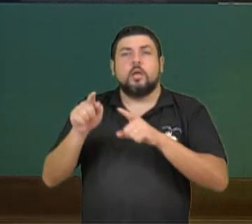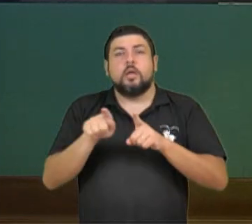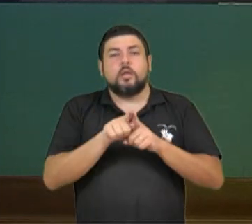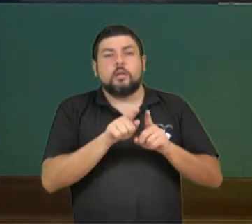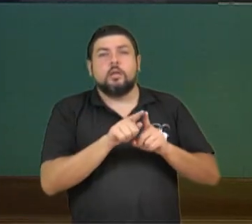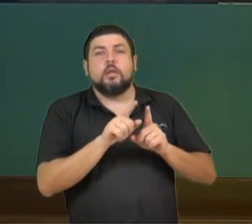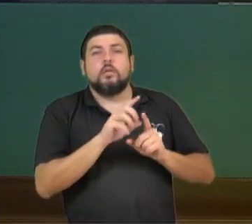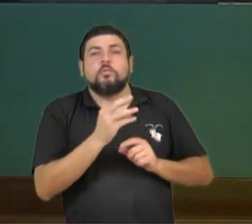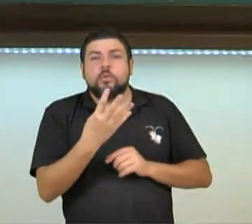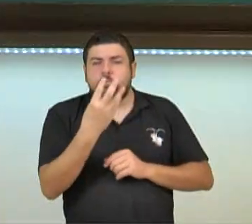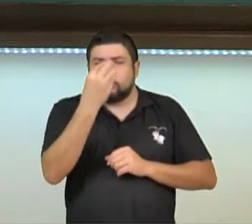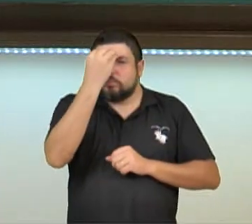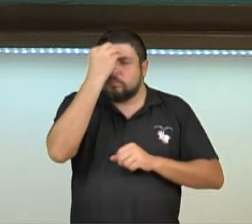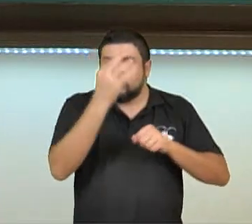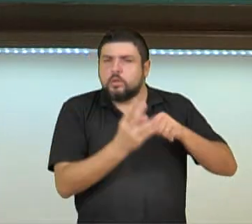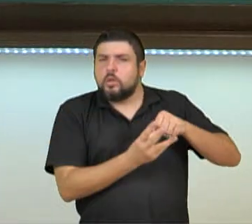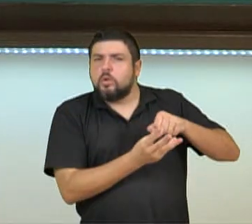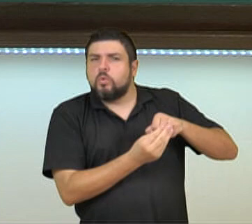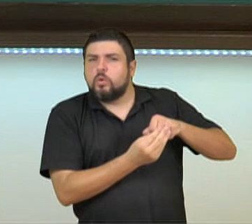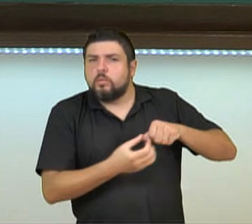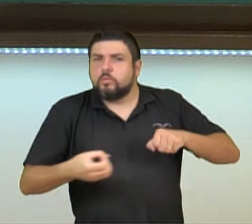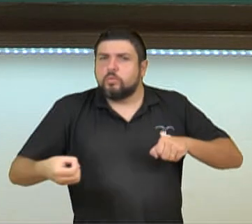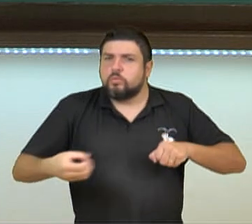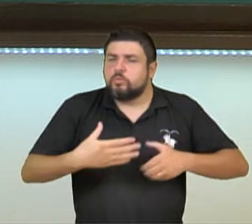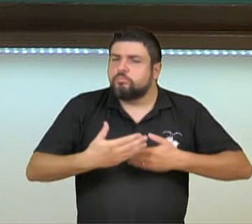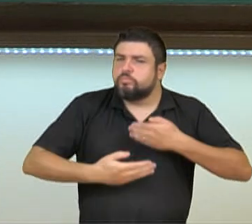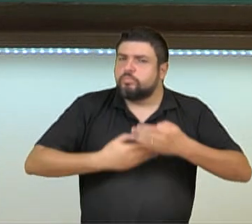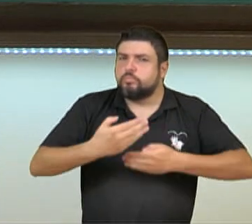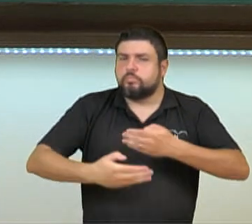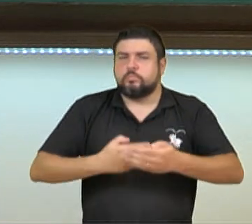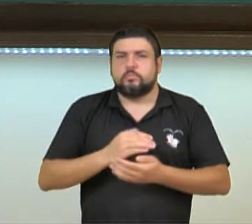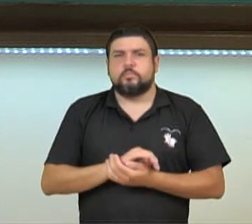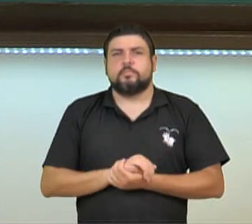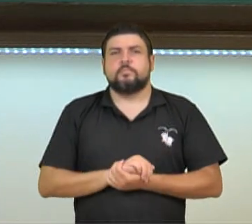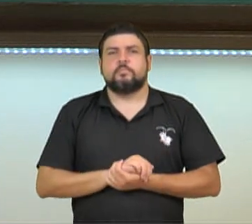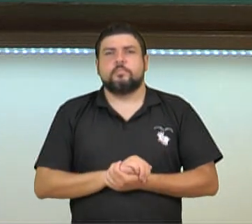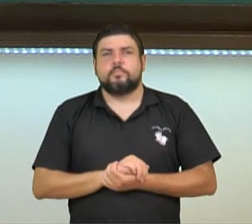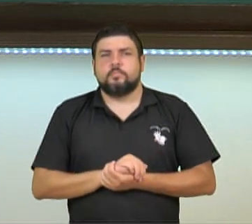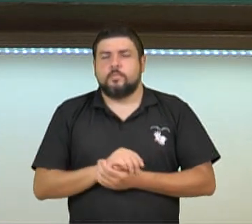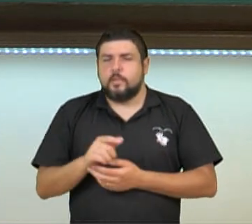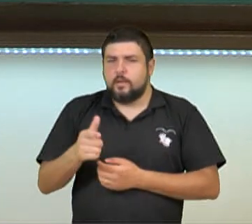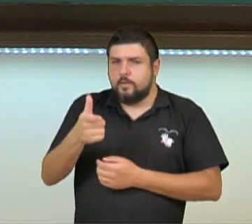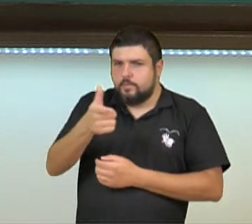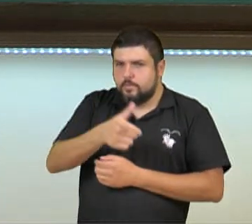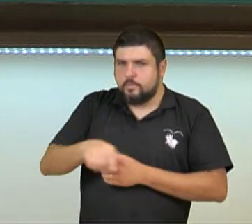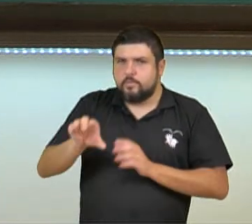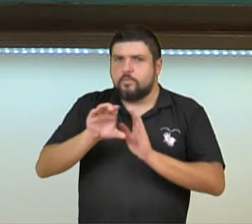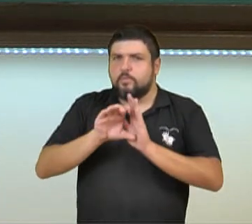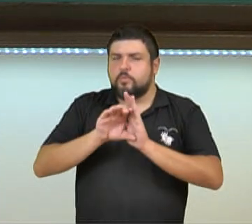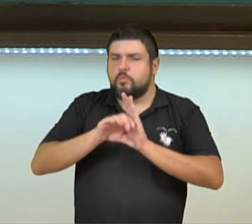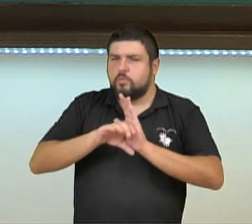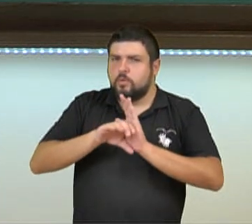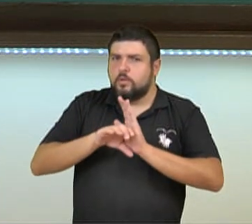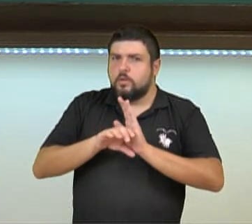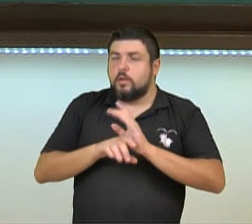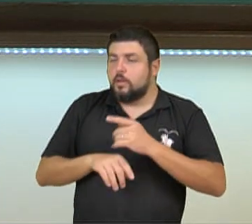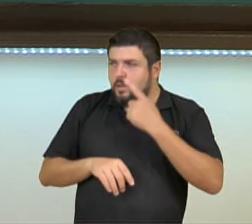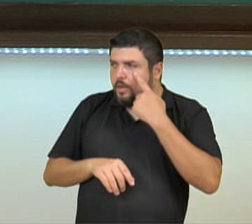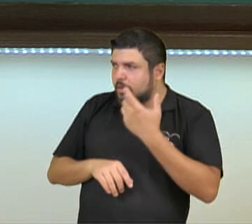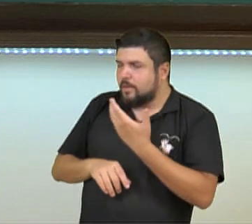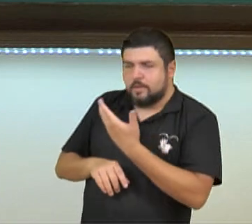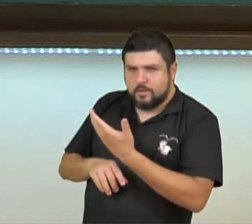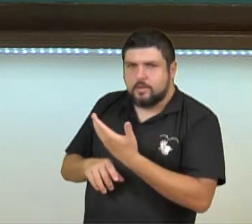no nosso dia a dia. Para então a gente avaliar mais um conceitinho que esse você acha facilmente na